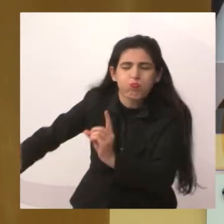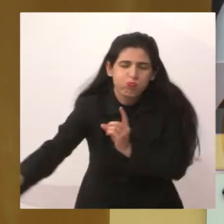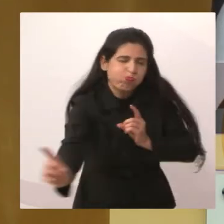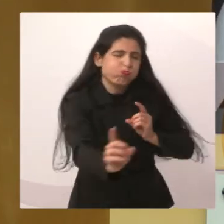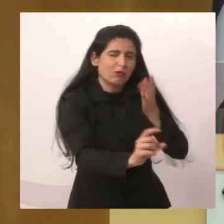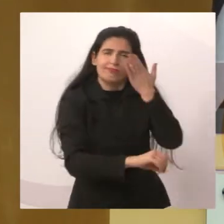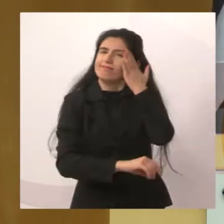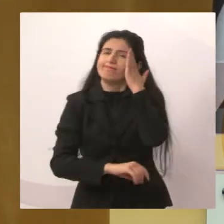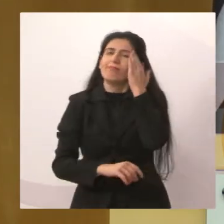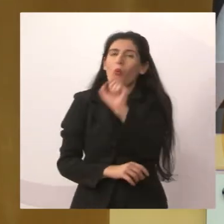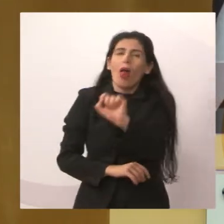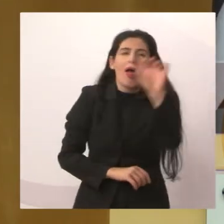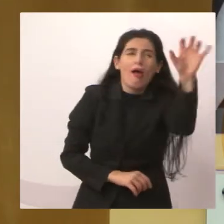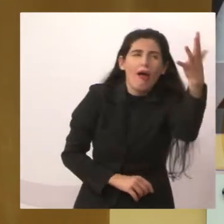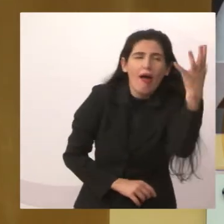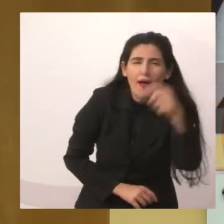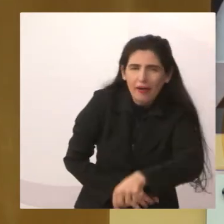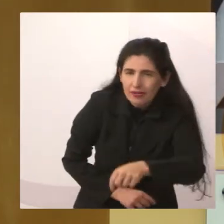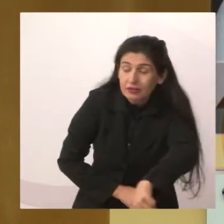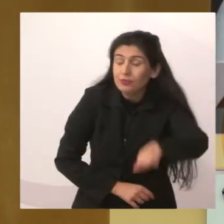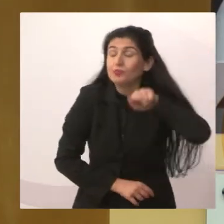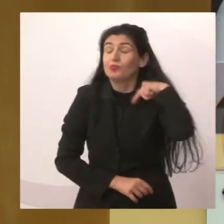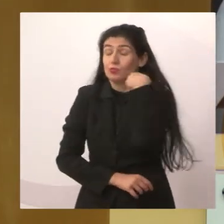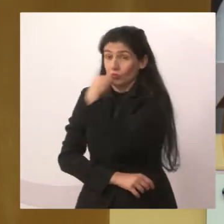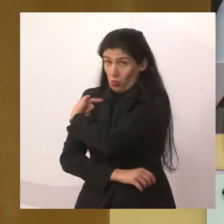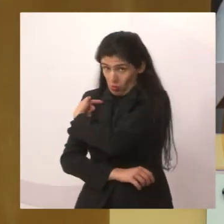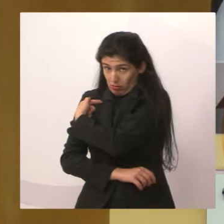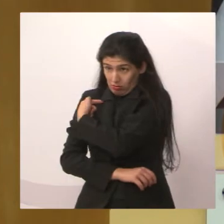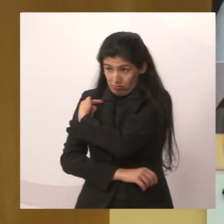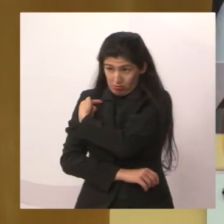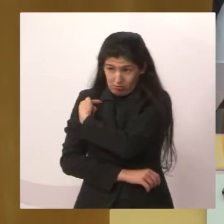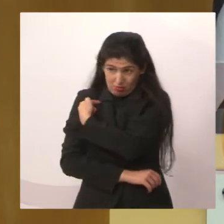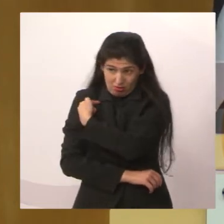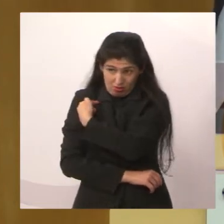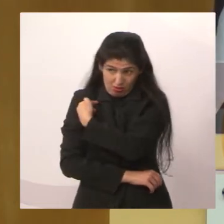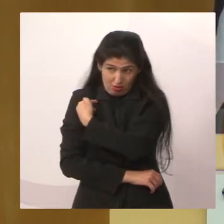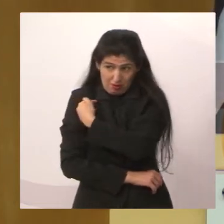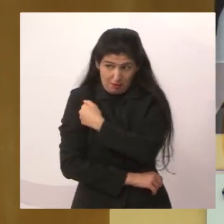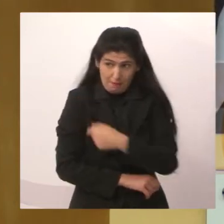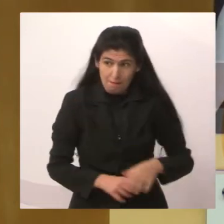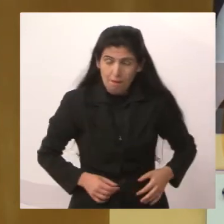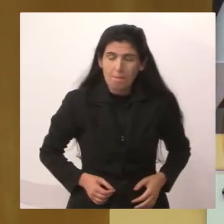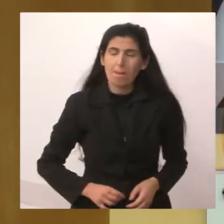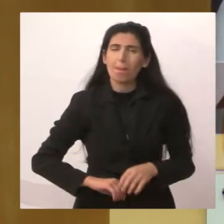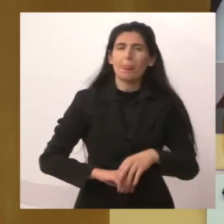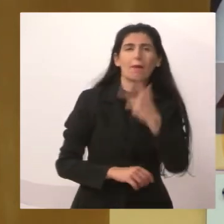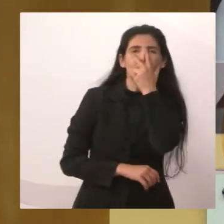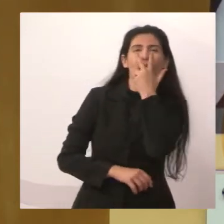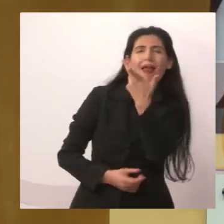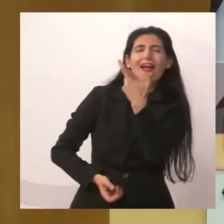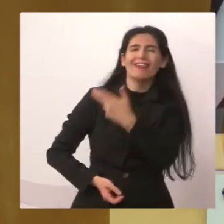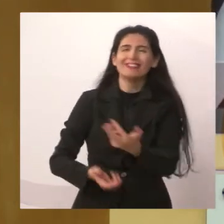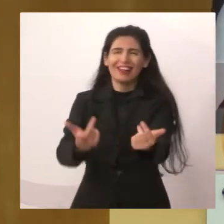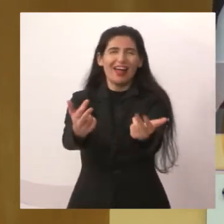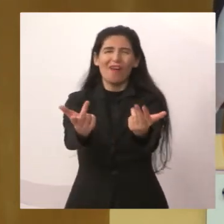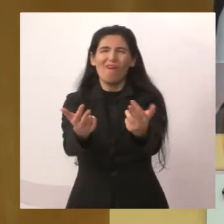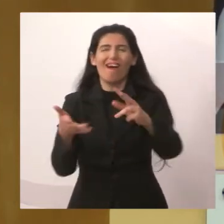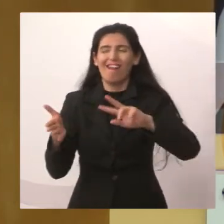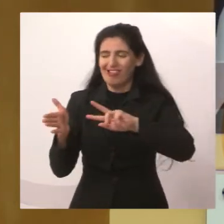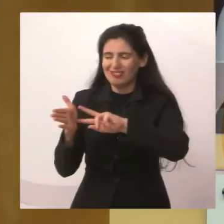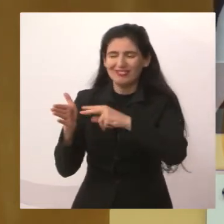fazendo aqui? Nós estamos imbuídos de juízes, porque cada um aqui agora